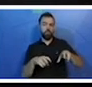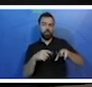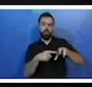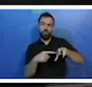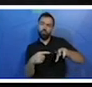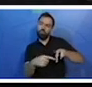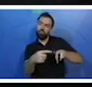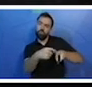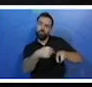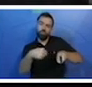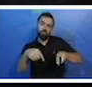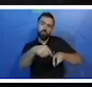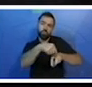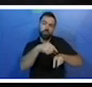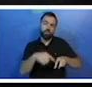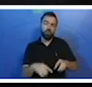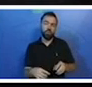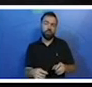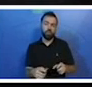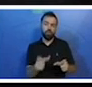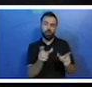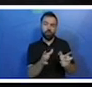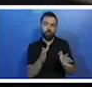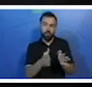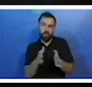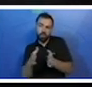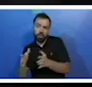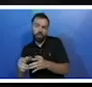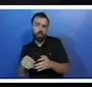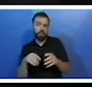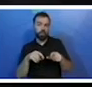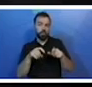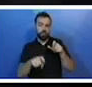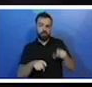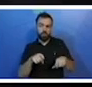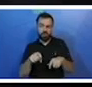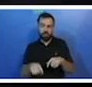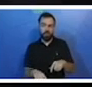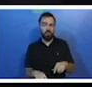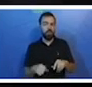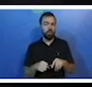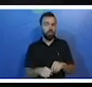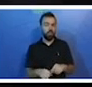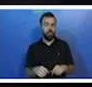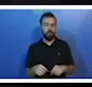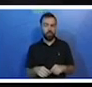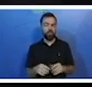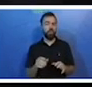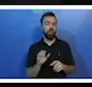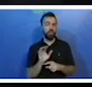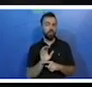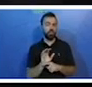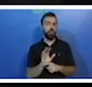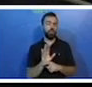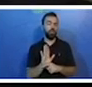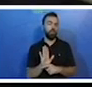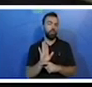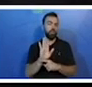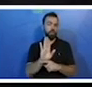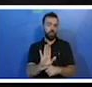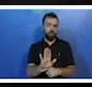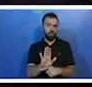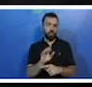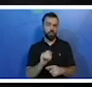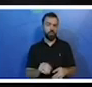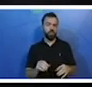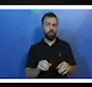freio, que são as partes da bicicleta, a popularidade e a disseminação da utilização da bicicleta como meio de transporte